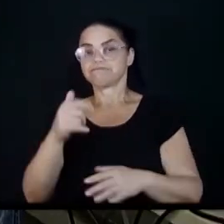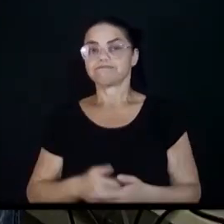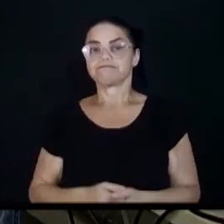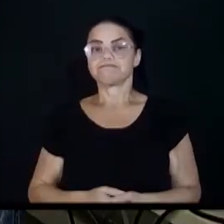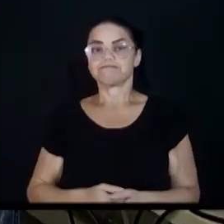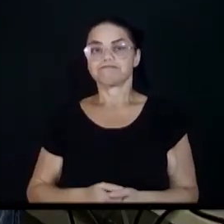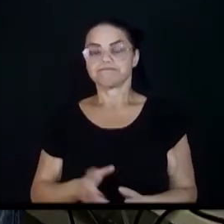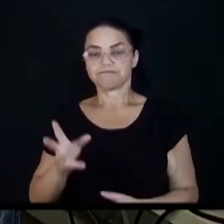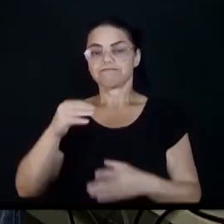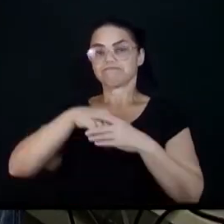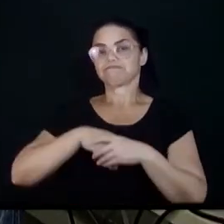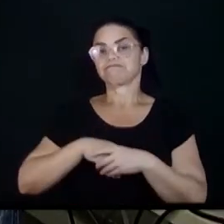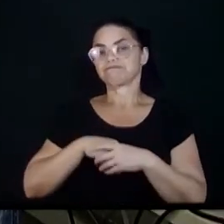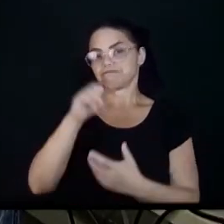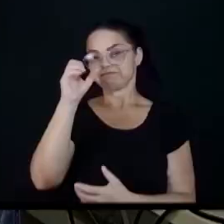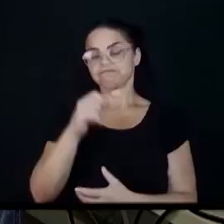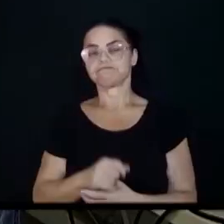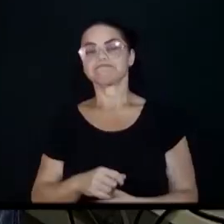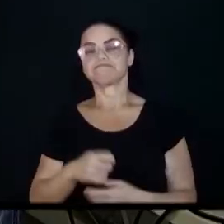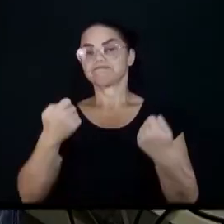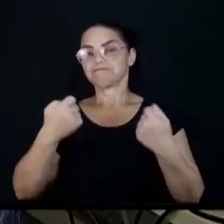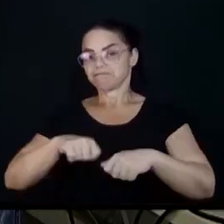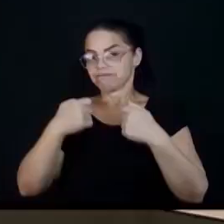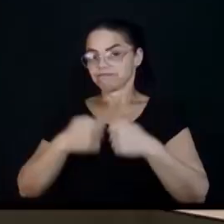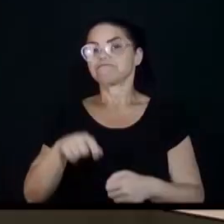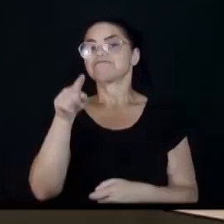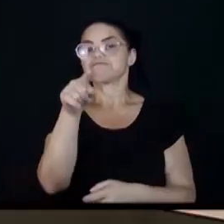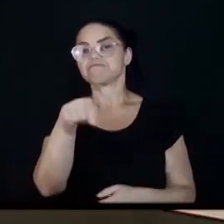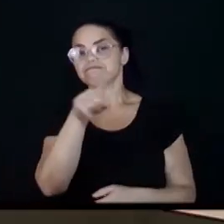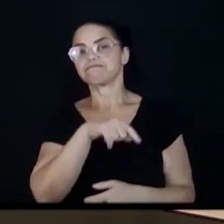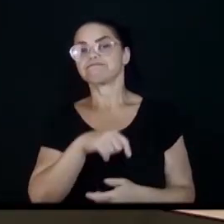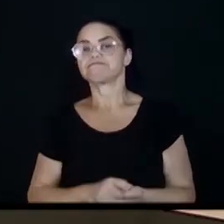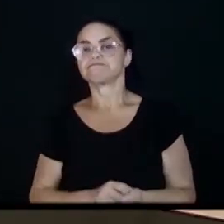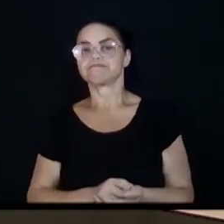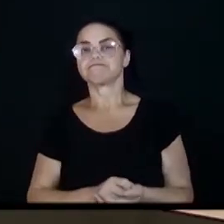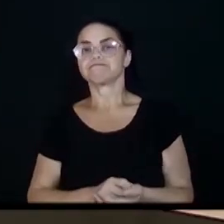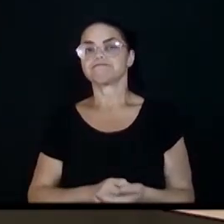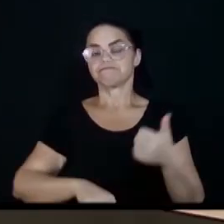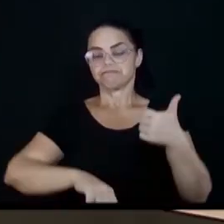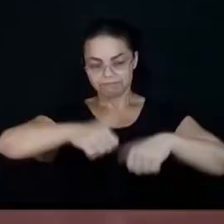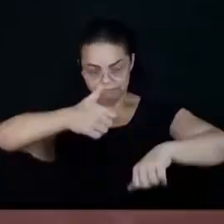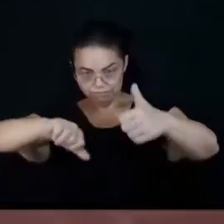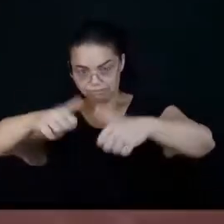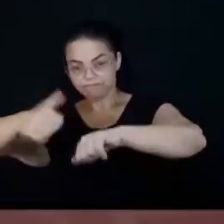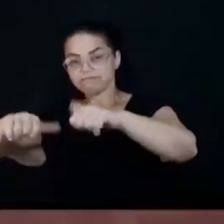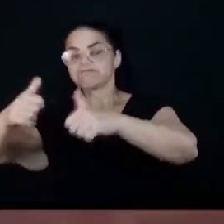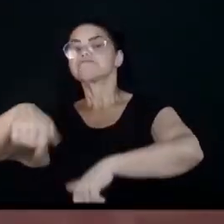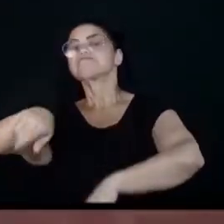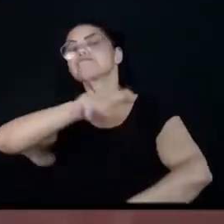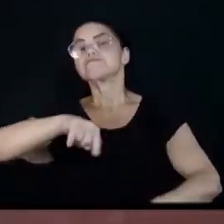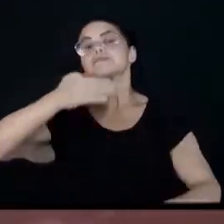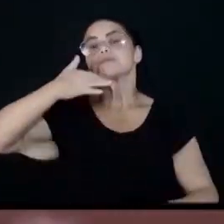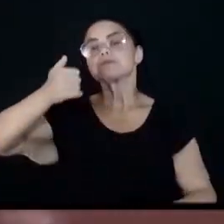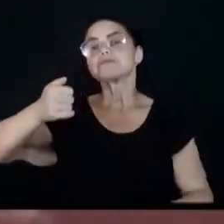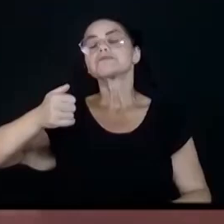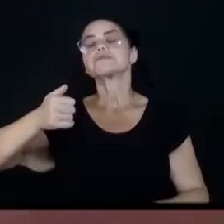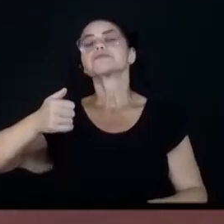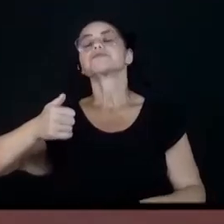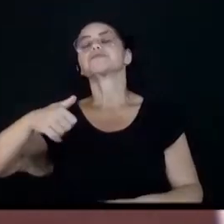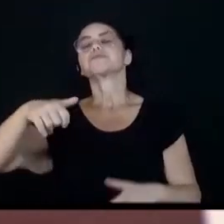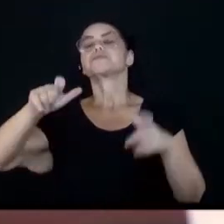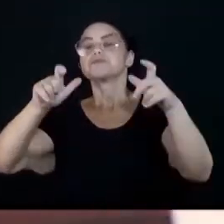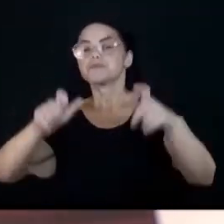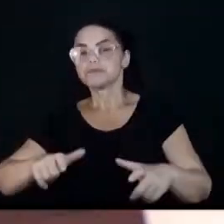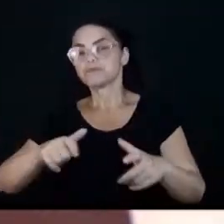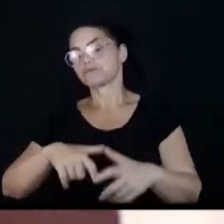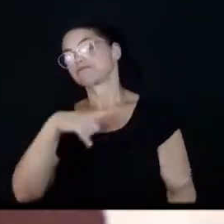essas necessidades, né, do que vocês vão procurar isso, né, vocês têm